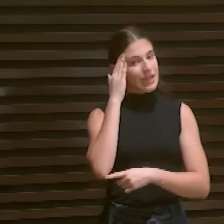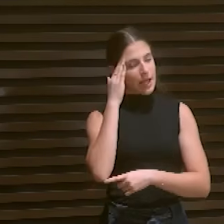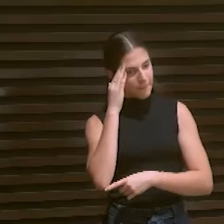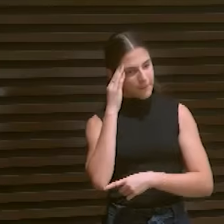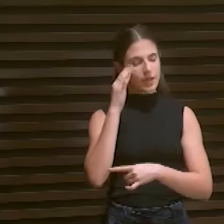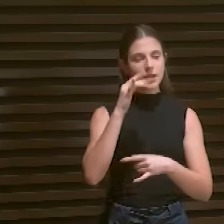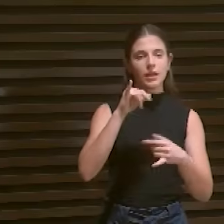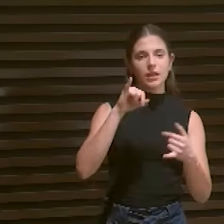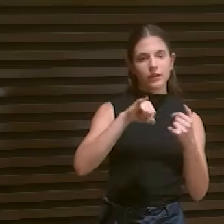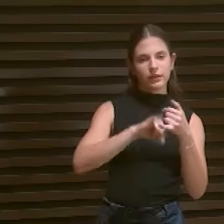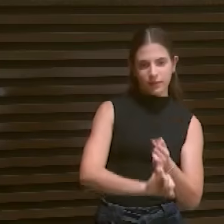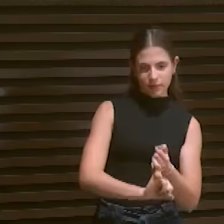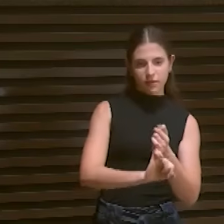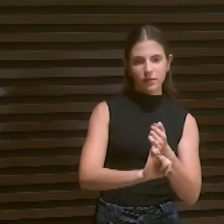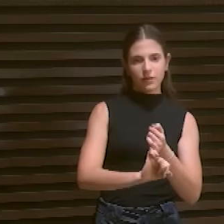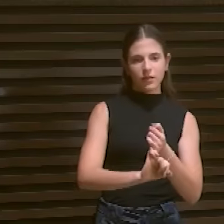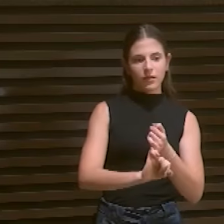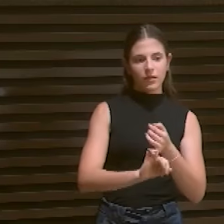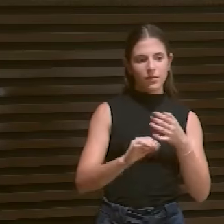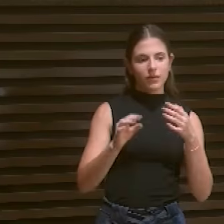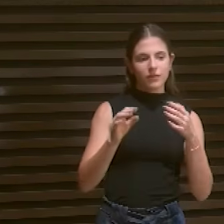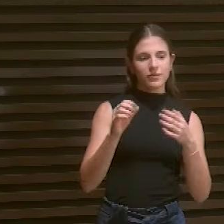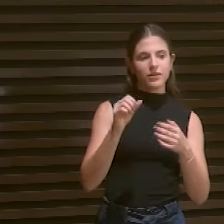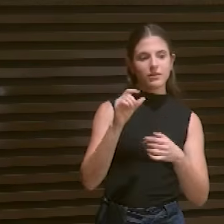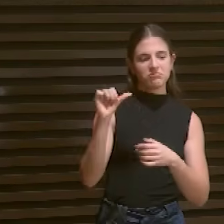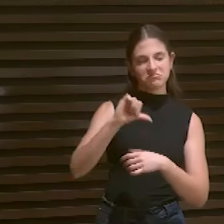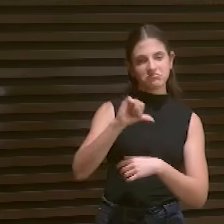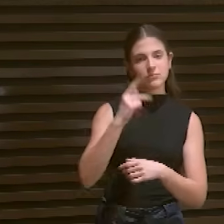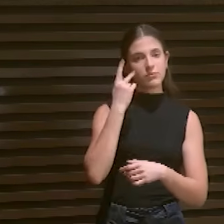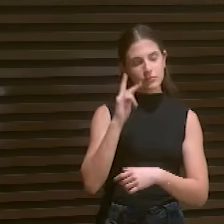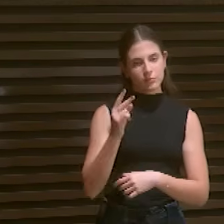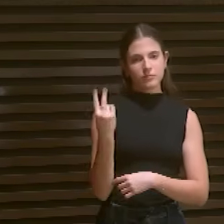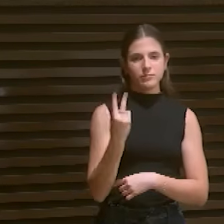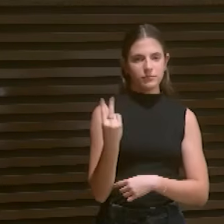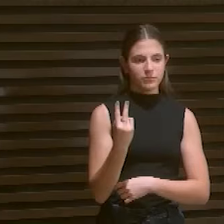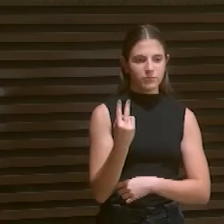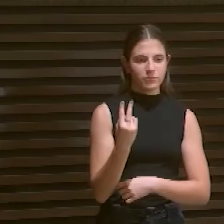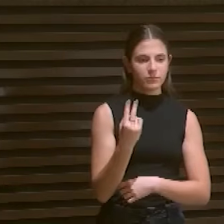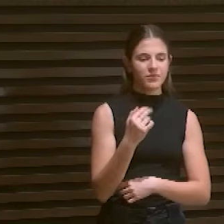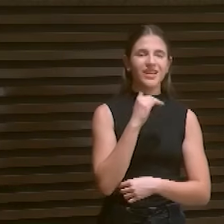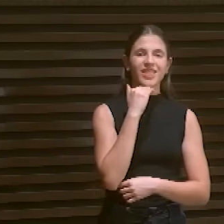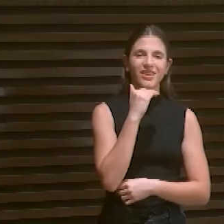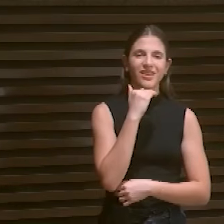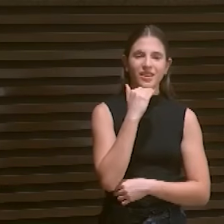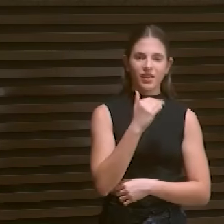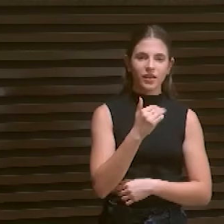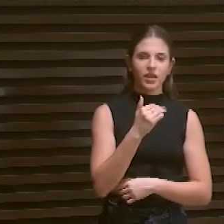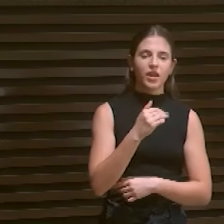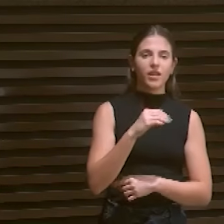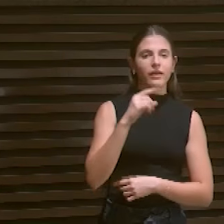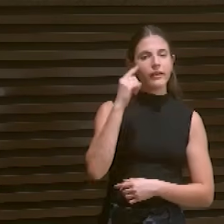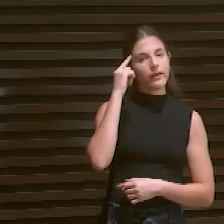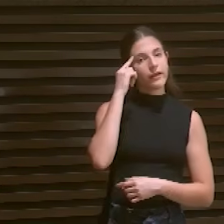comunhão e é desonroso para os cônjuges? Meus amados, é claro, ninguém tem dúvidas quanto a isso. Então aqui é a mesma